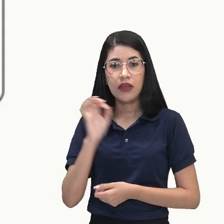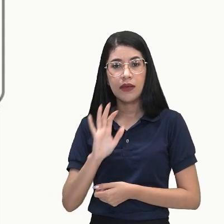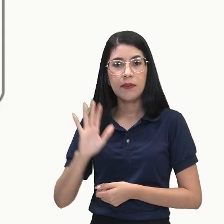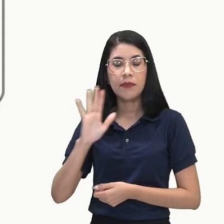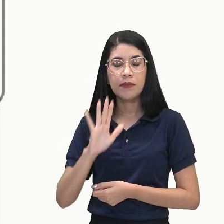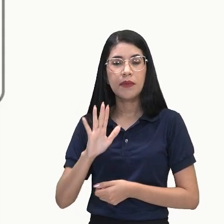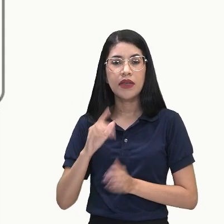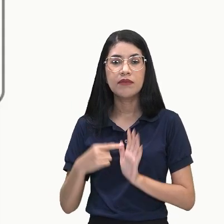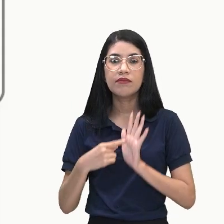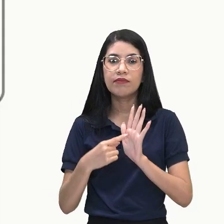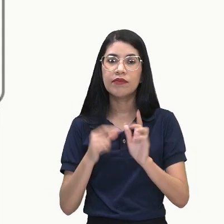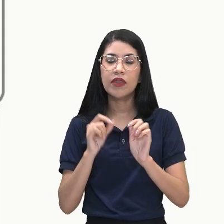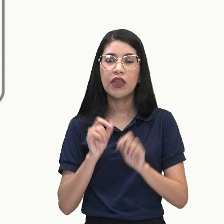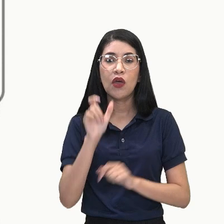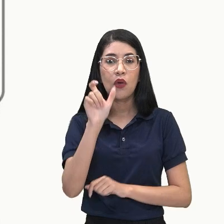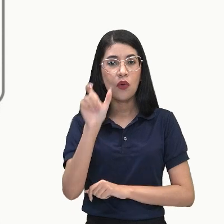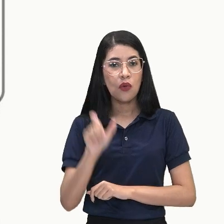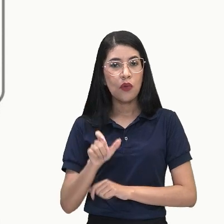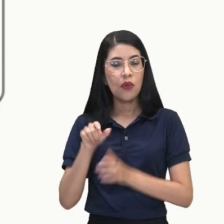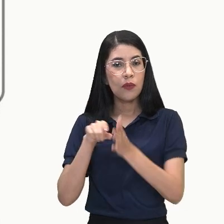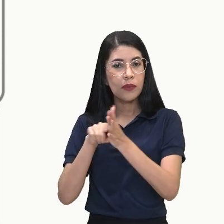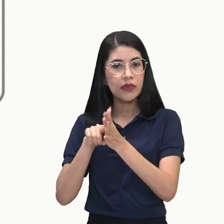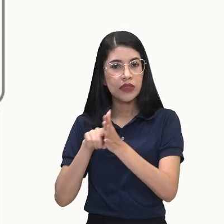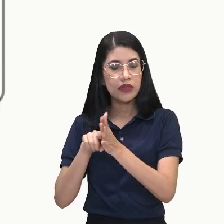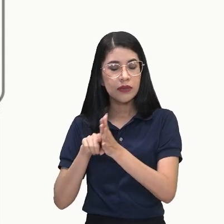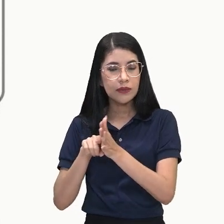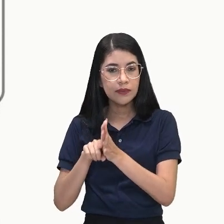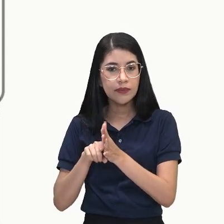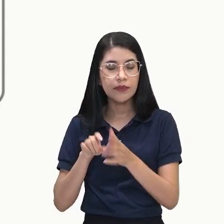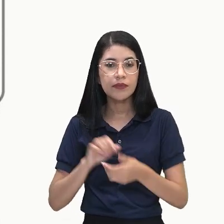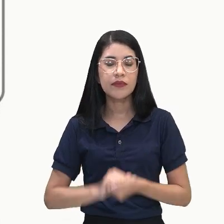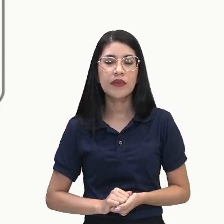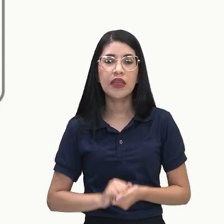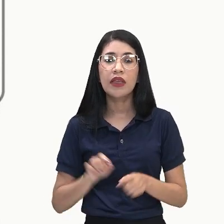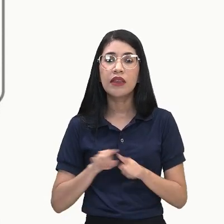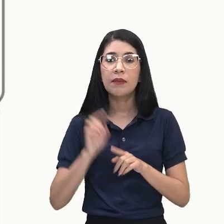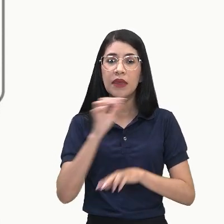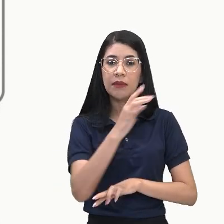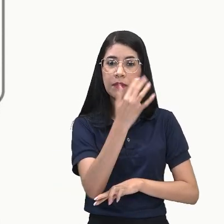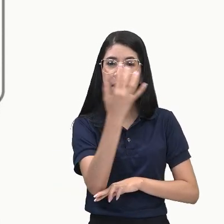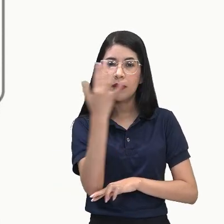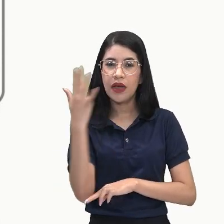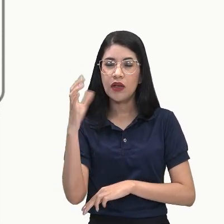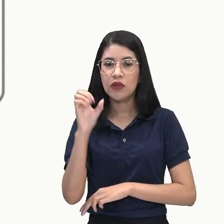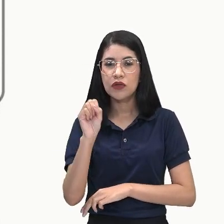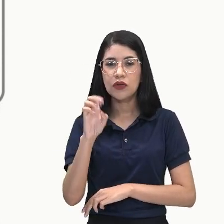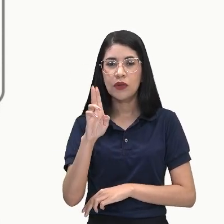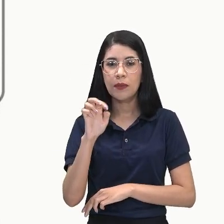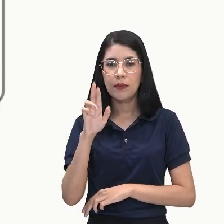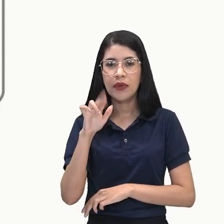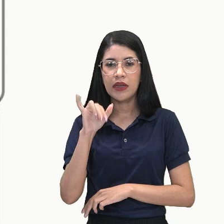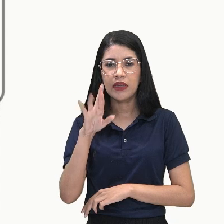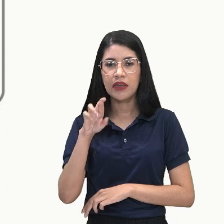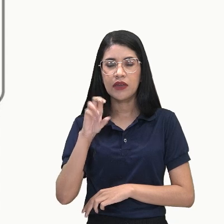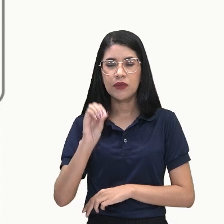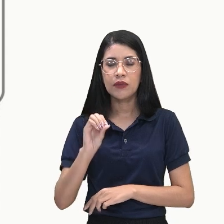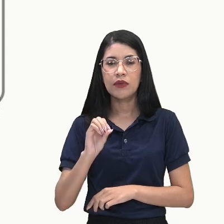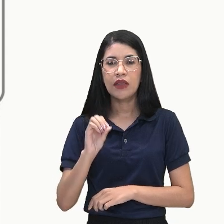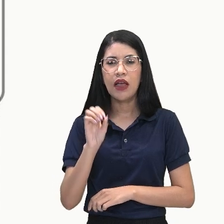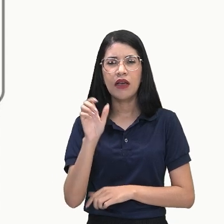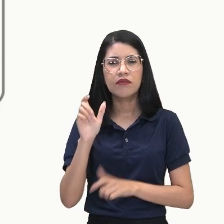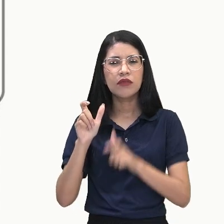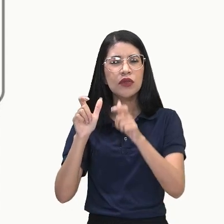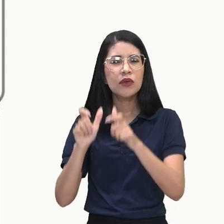olha, a imagem do Robert Hooke, né? Temos aí a planta sobreiro, lá, né, na Europa,